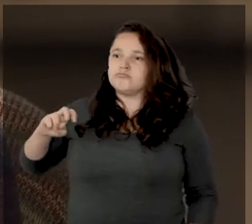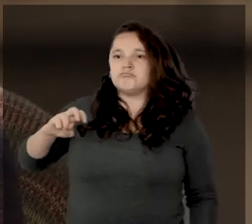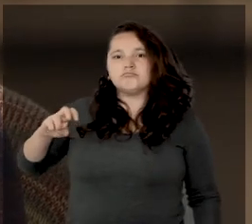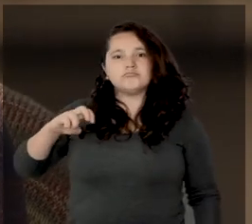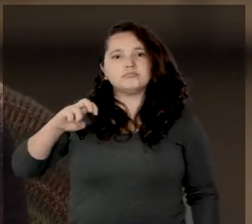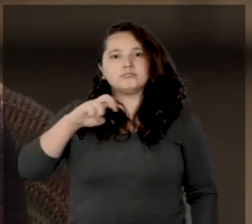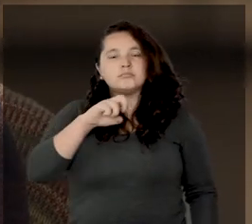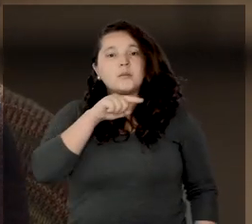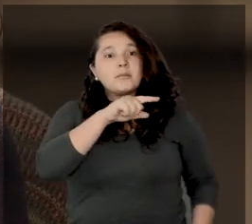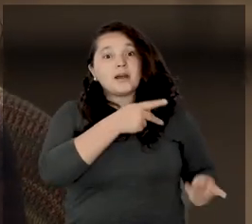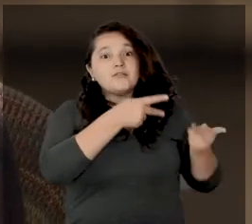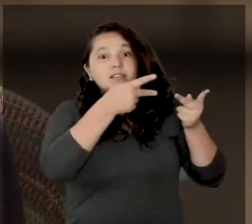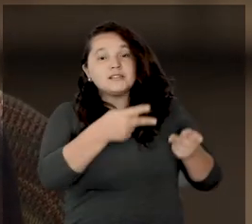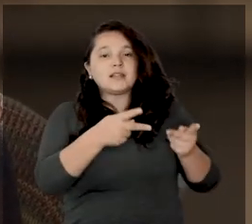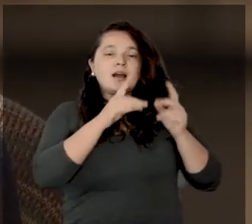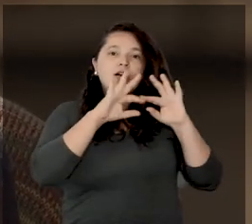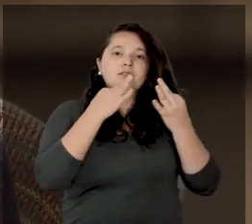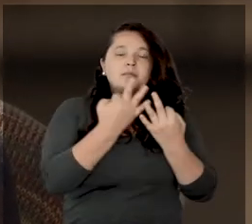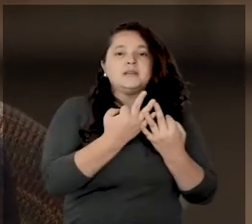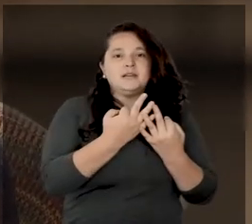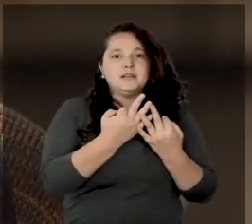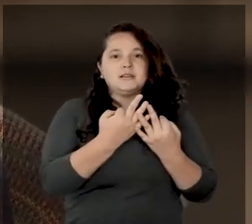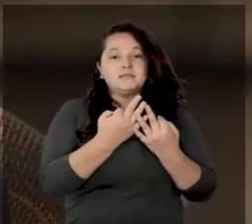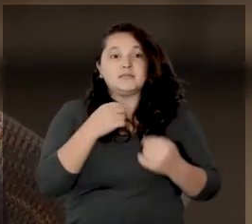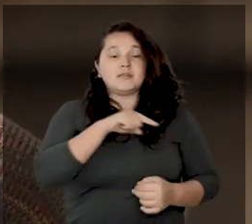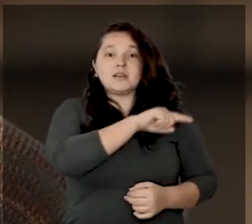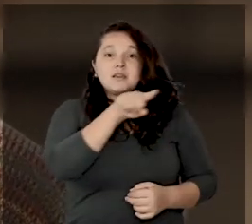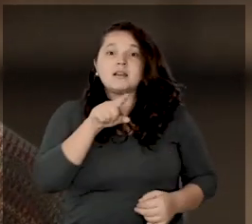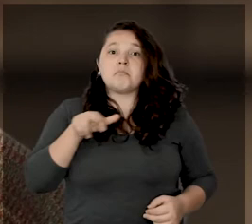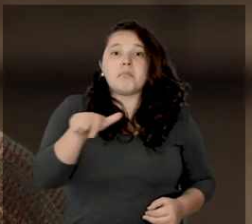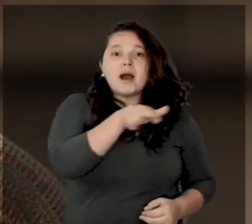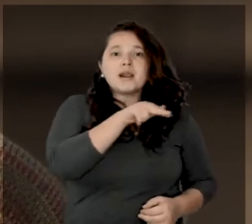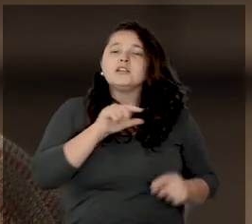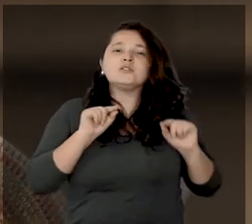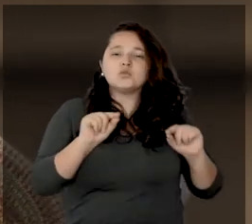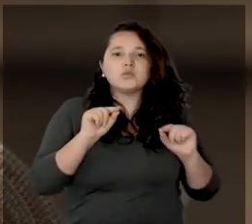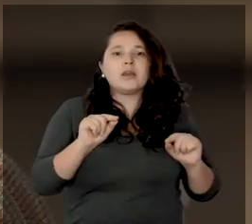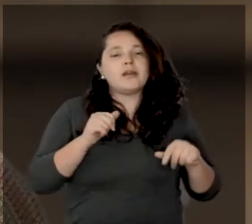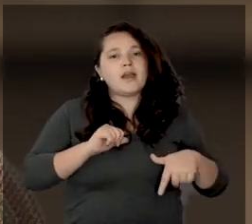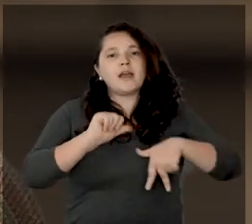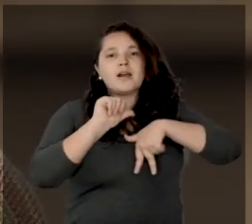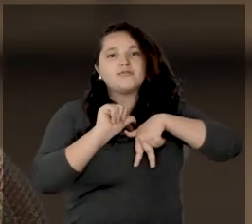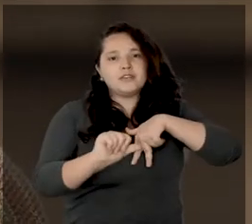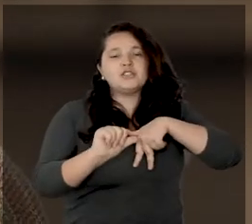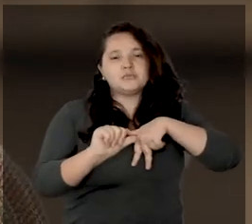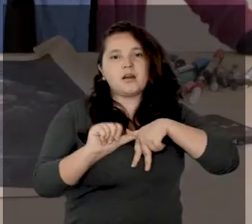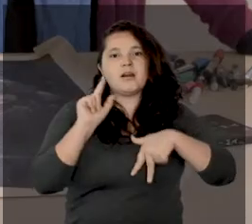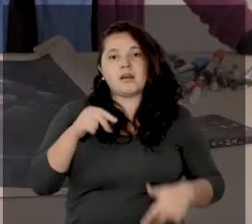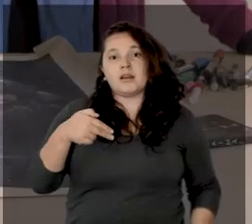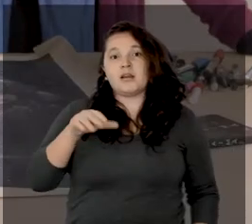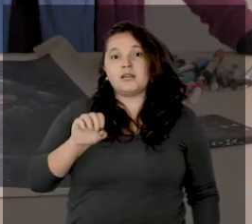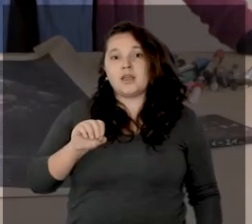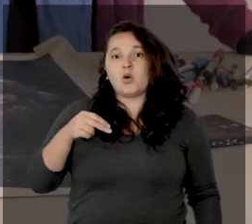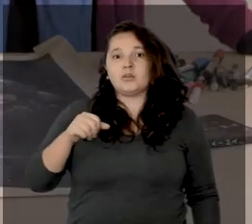no outro lado da montanha, sendo, né, vítimas de um neonazismo, que é um fazendeiro que se instalou na região,